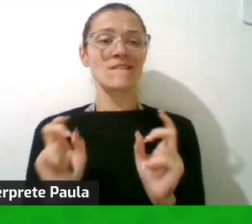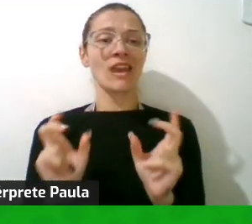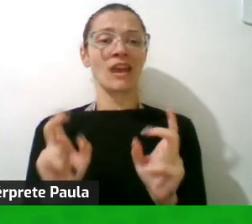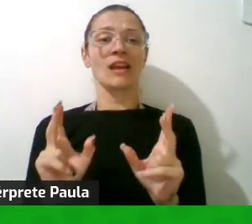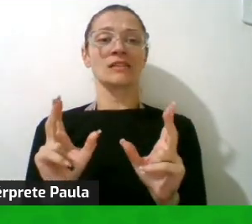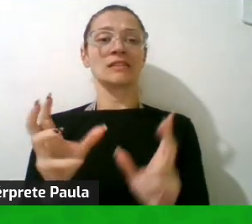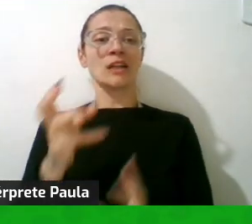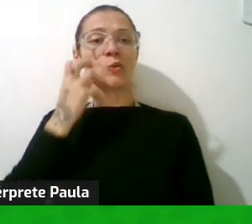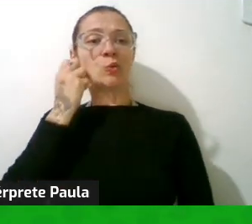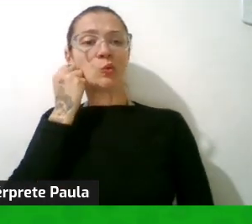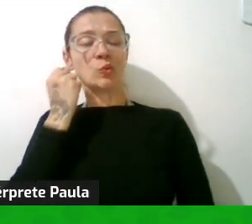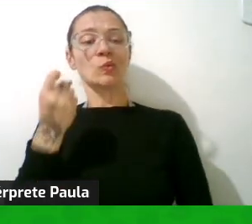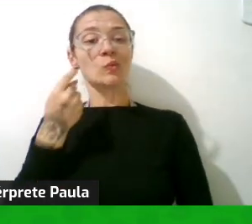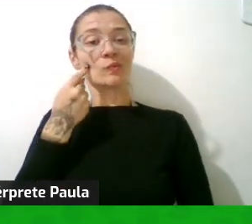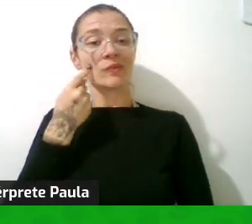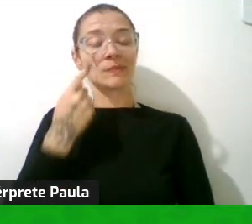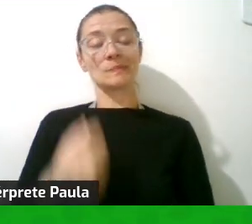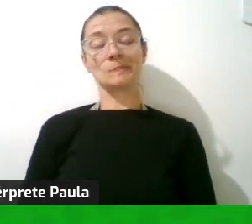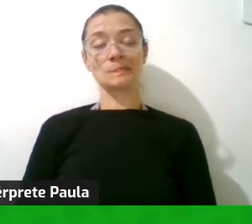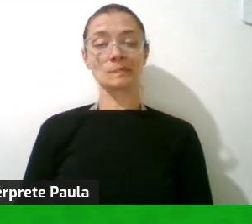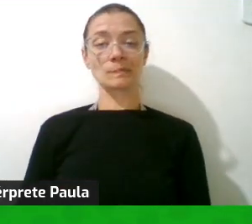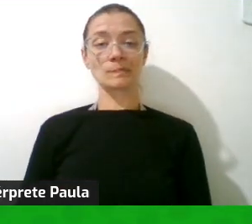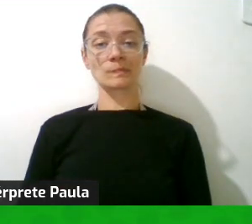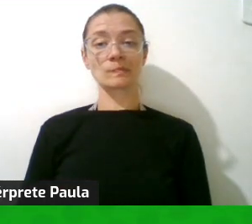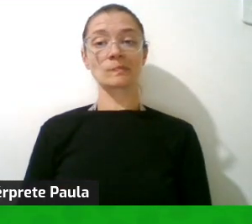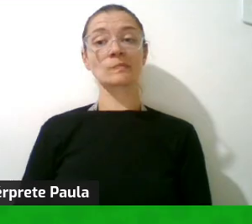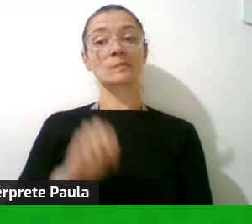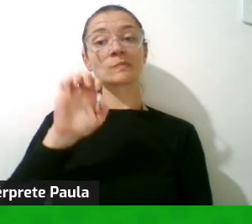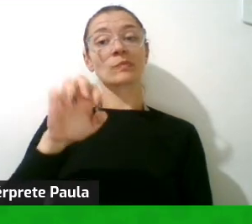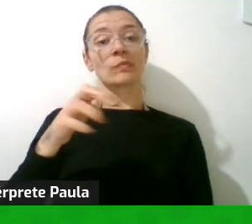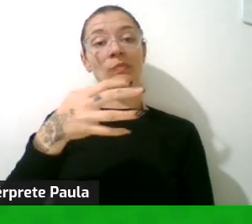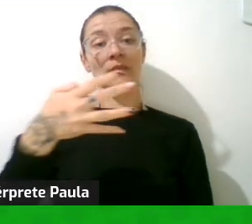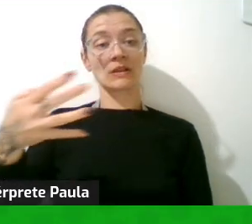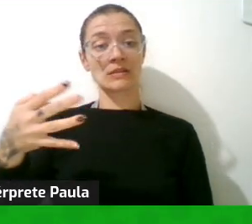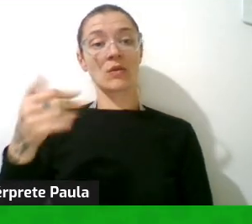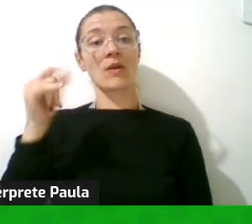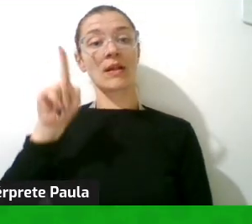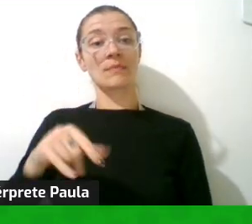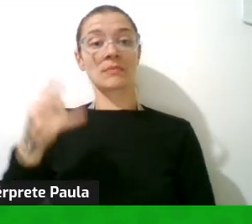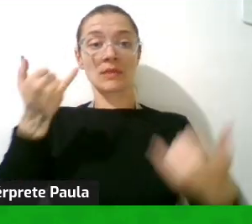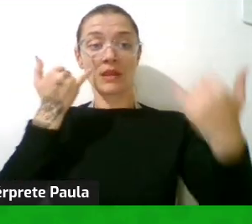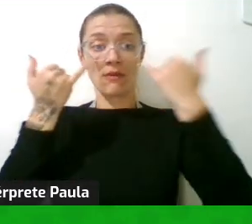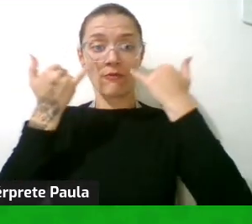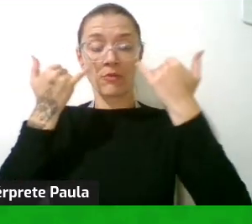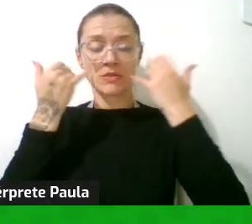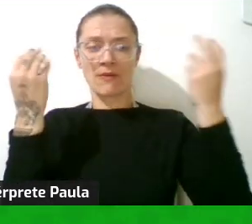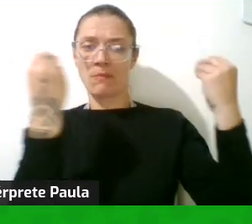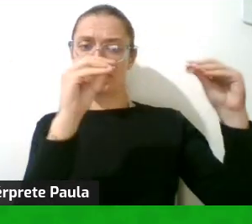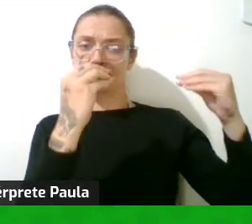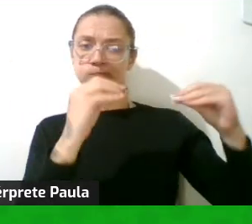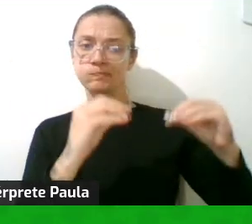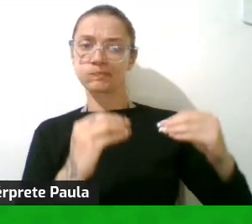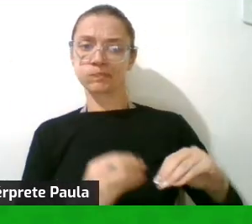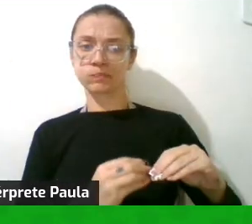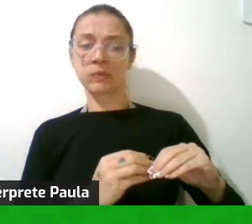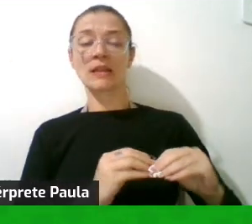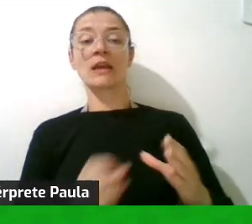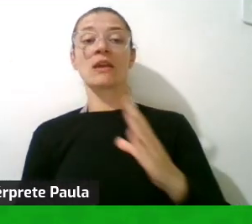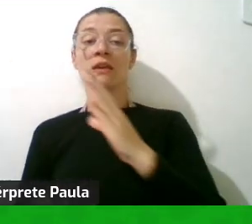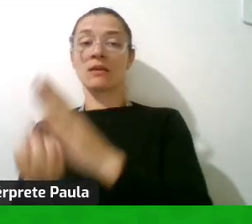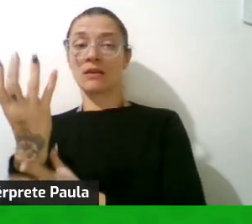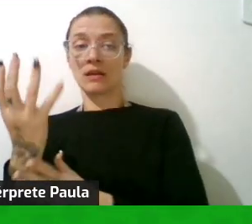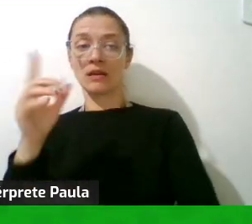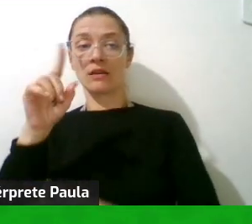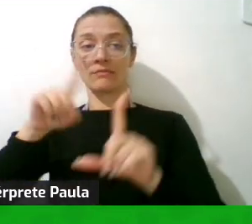em diferentes pontos ali. E no Excel ele vai nascer ali de dados que a gente já digitou na planilha, que é o que a gente vai ver junto com a nossa planilha